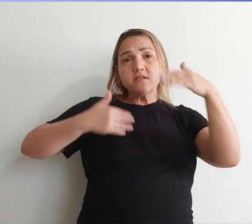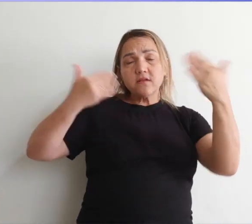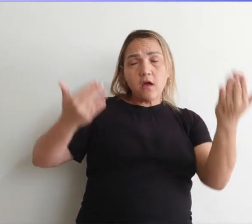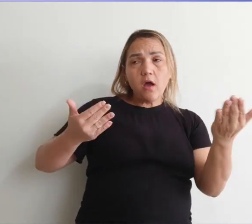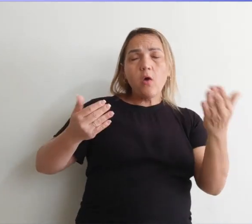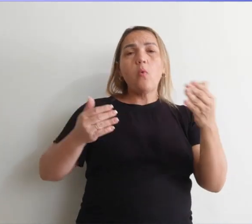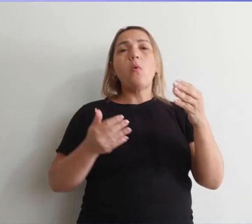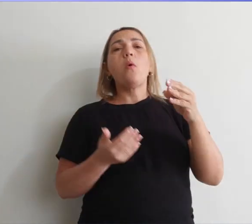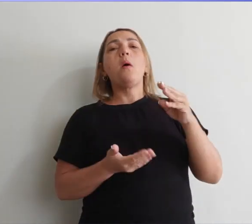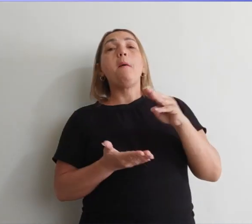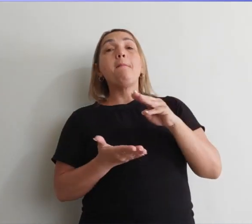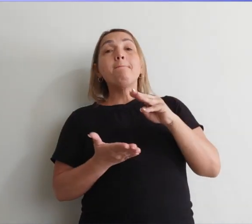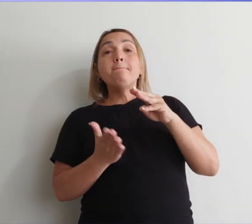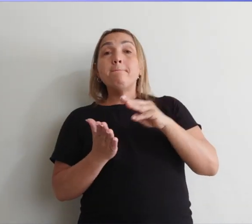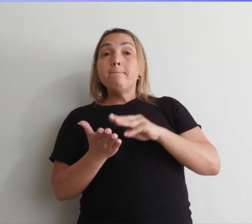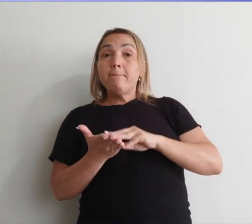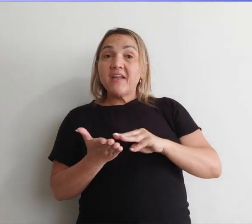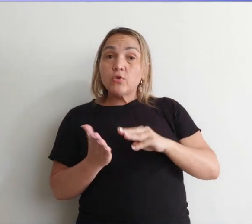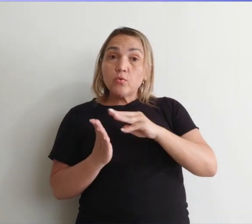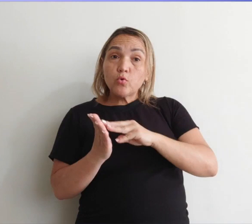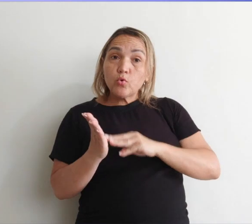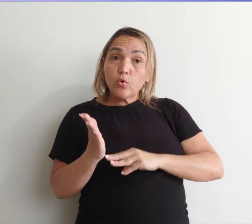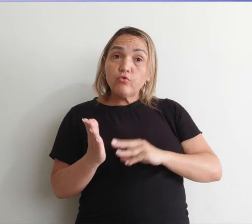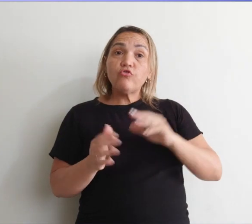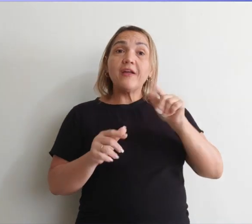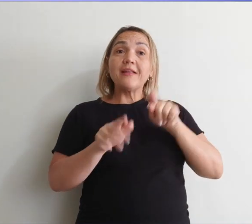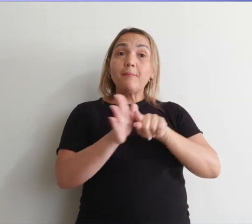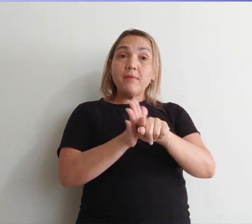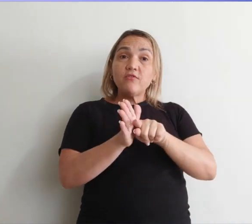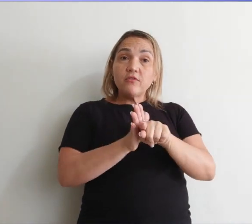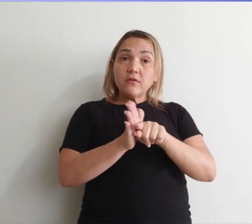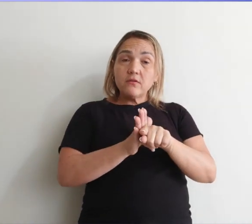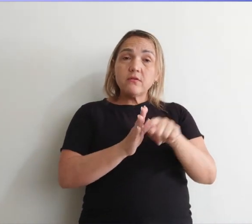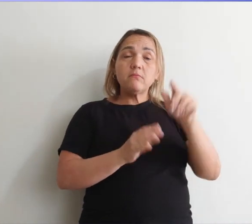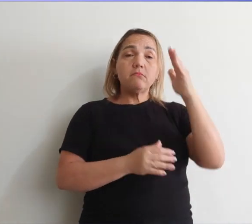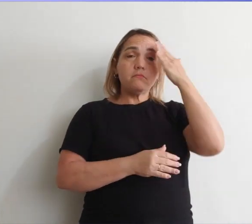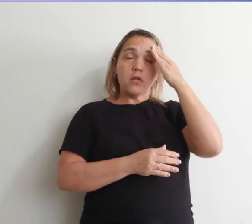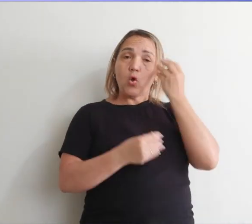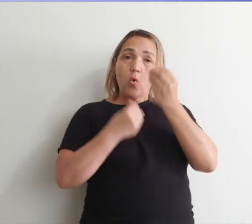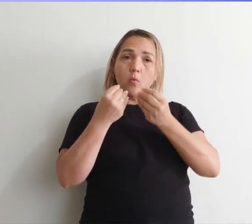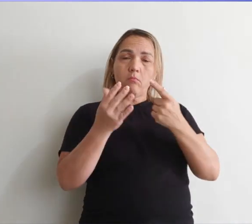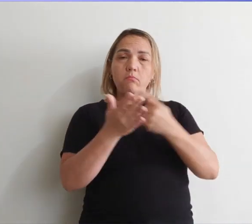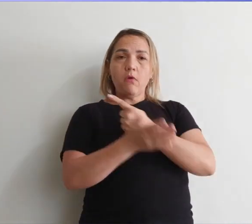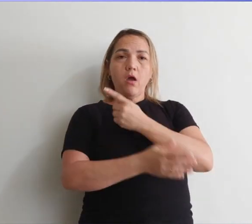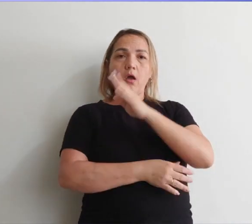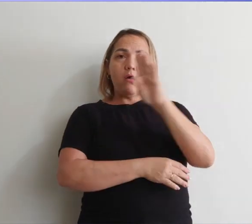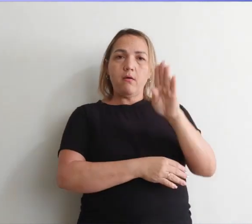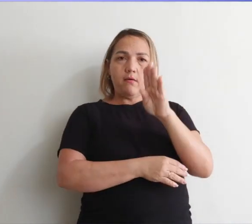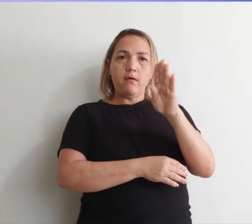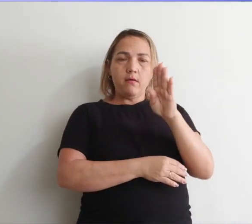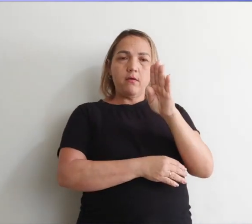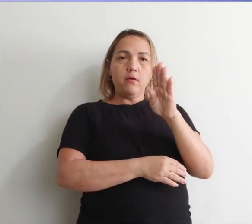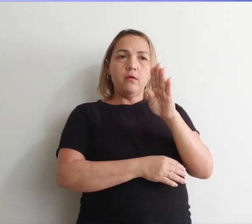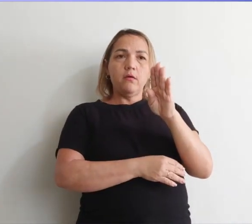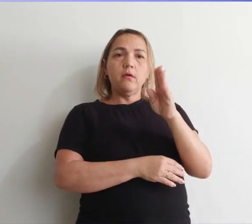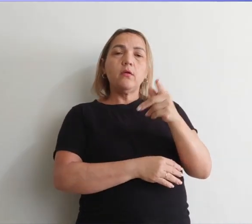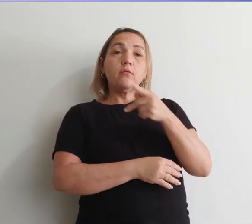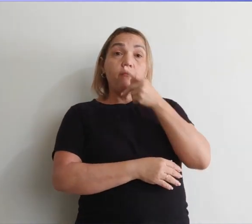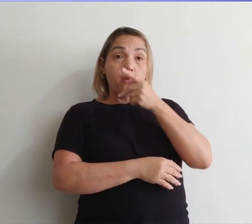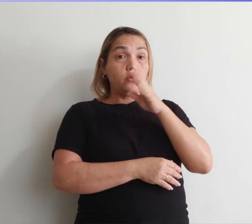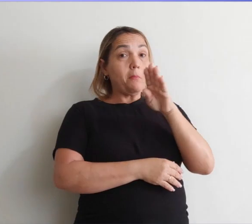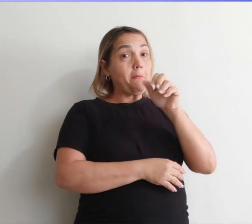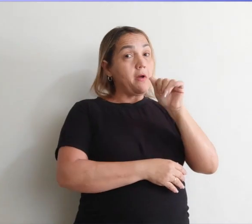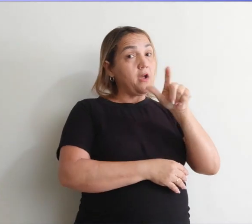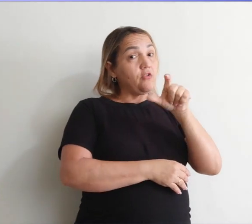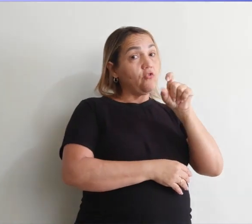evolução, tem a metodologia da pesquisa, ele vai entender como é que funciona esse processo biólogo, né? Eu estou falando do bacharelado, tá? Porque eu sou do bacharelado.